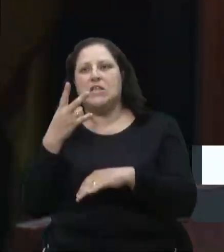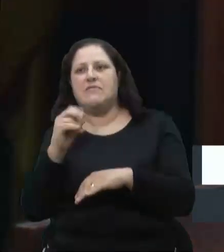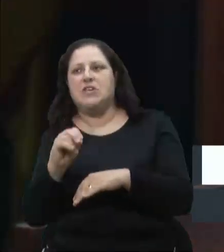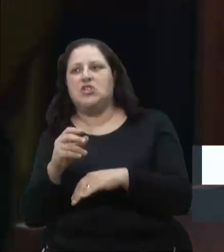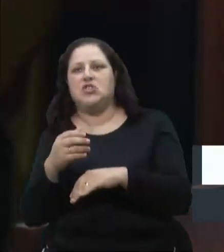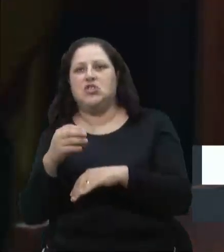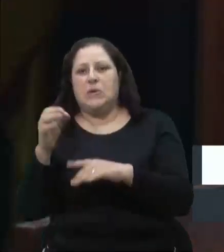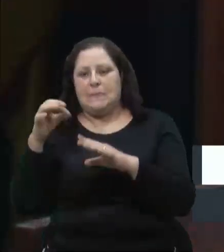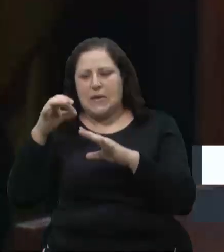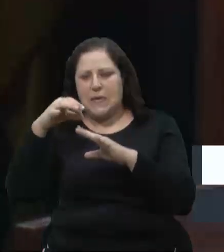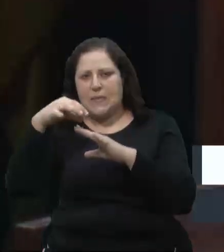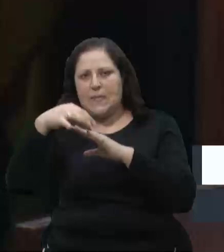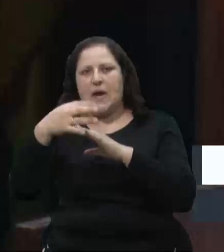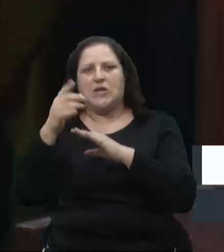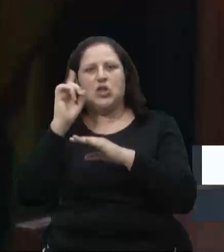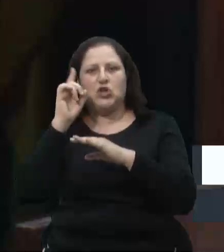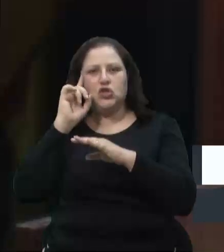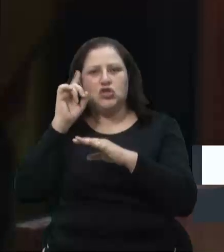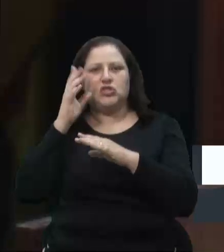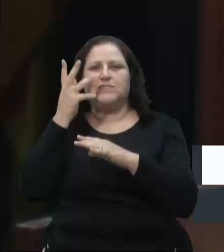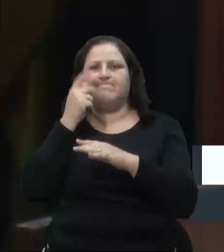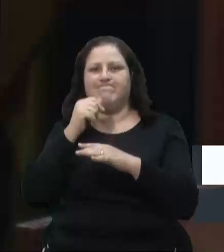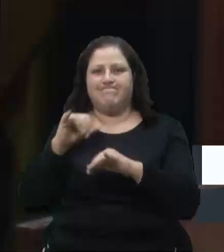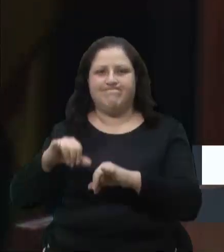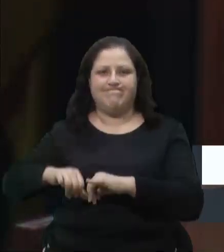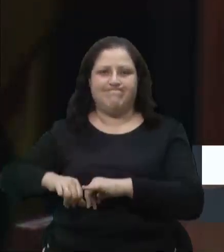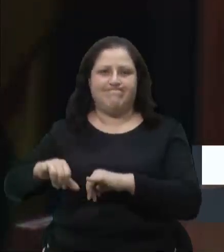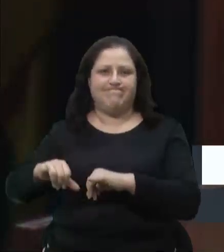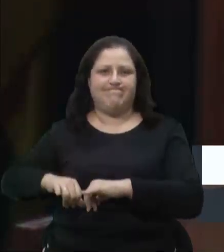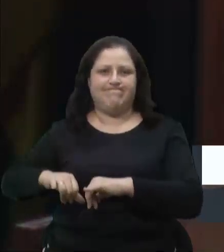15, 20 mais picadas diárias que essas crianças acabam